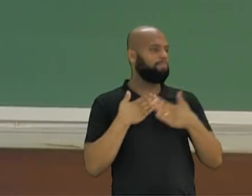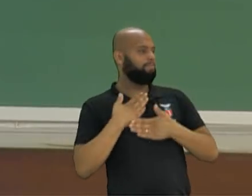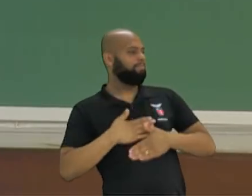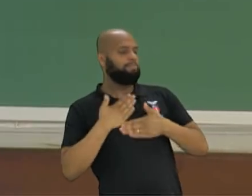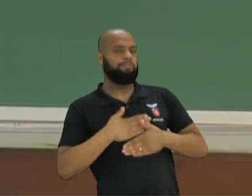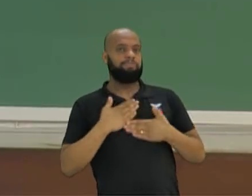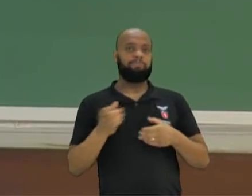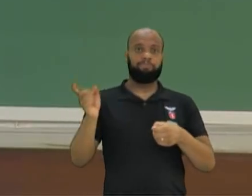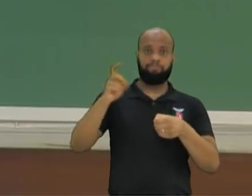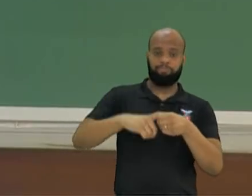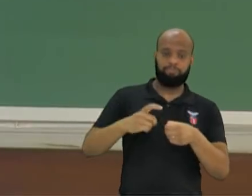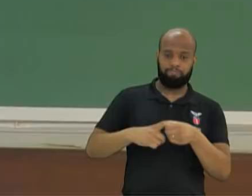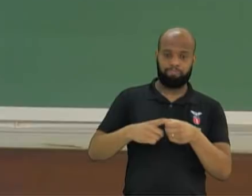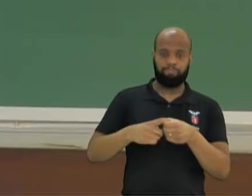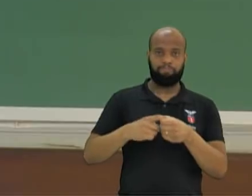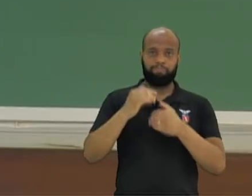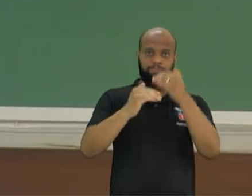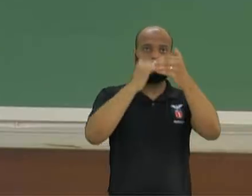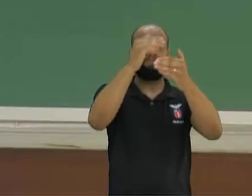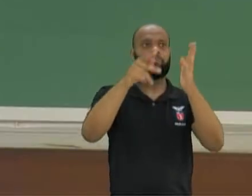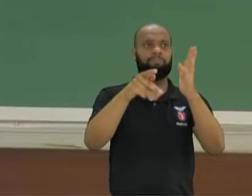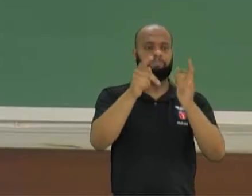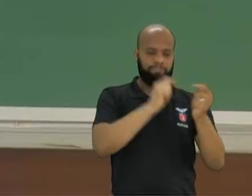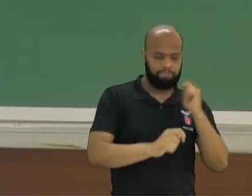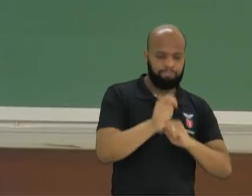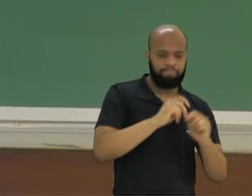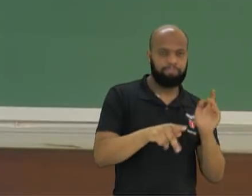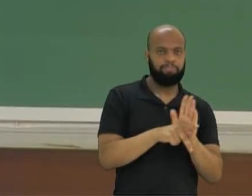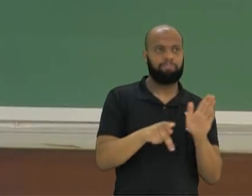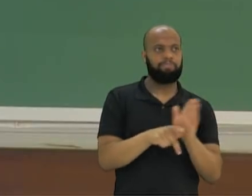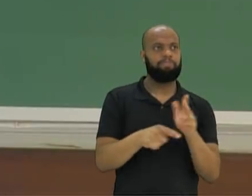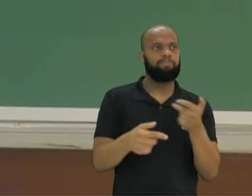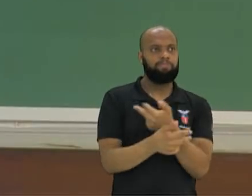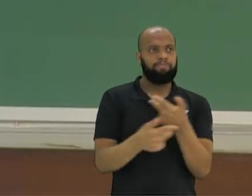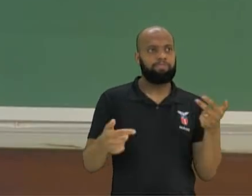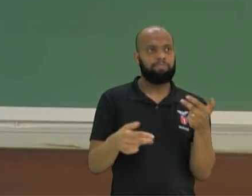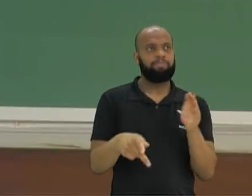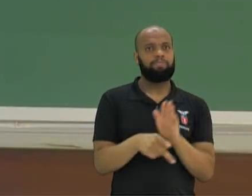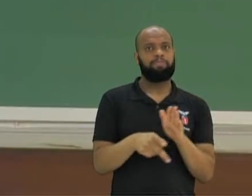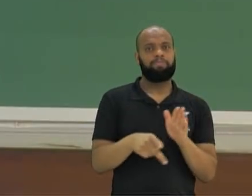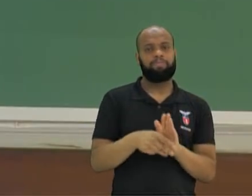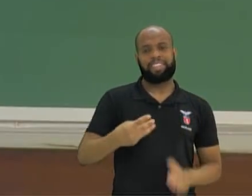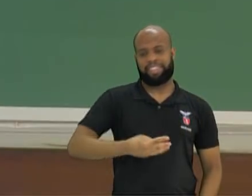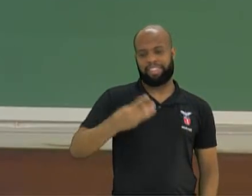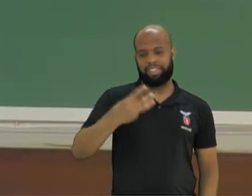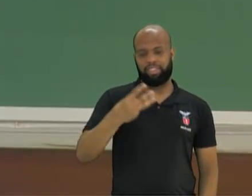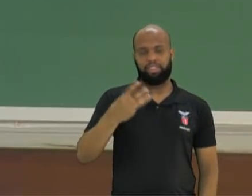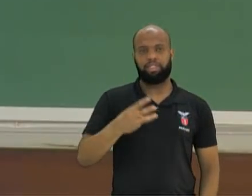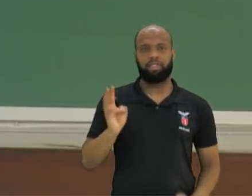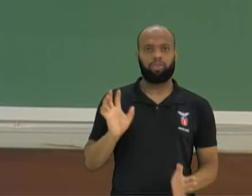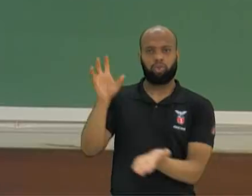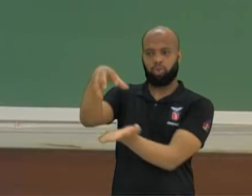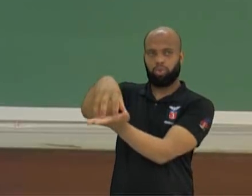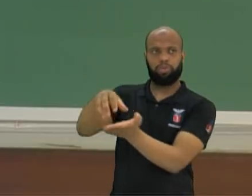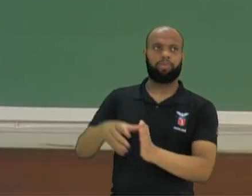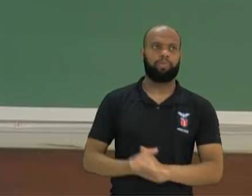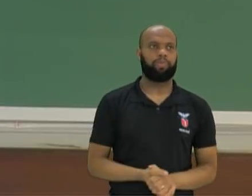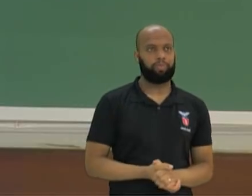voltaria o crescimento econômico dessa atividade do terceiro setor.